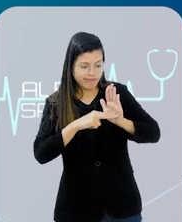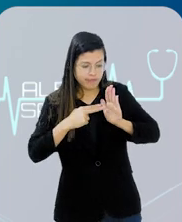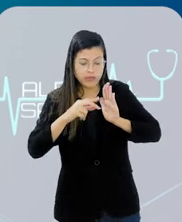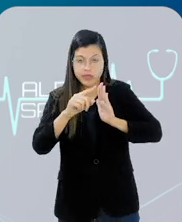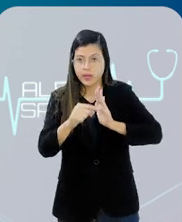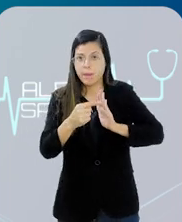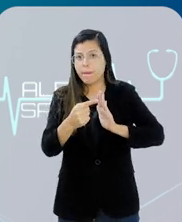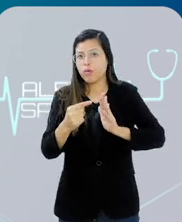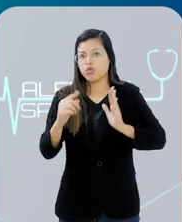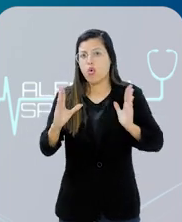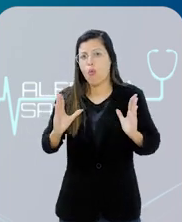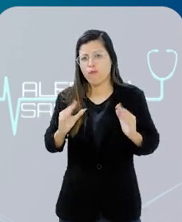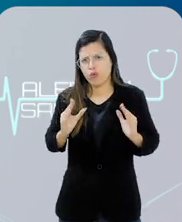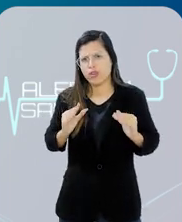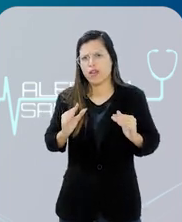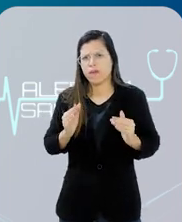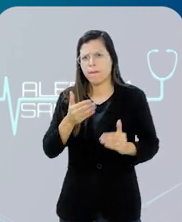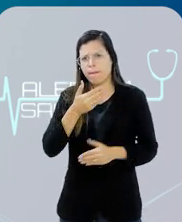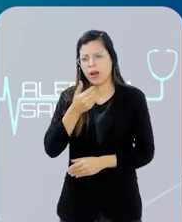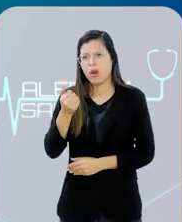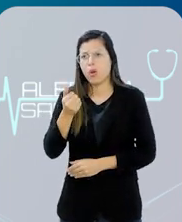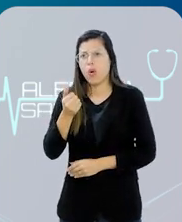confortável, apesar de não ser uma das cirurgias,